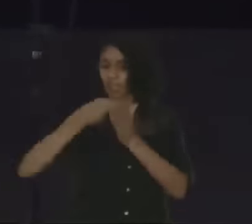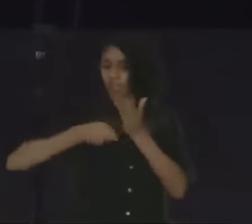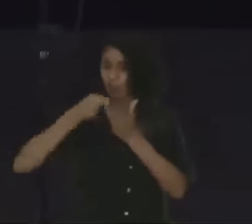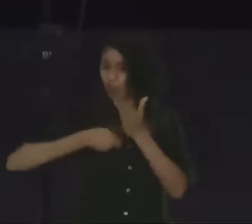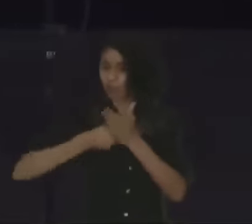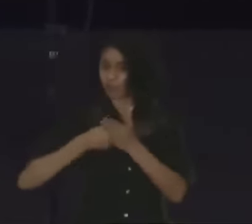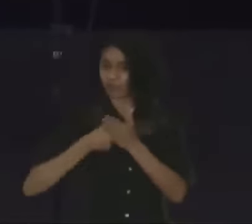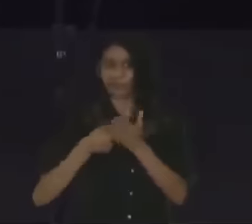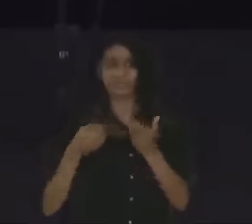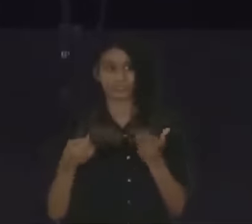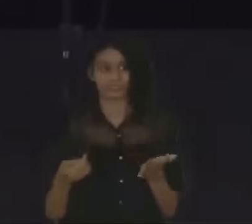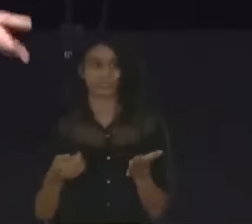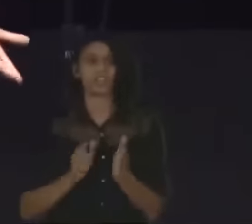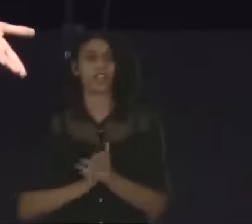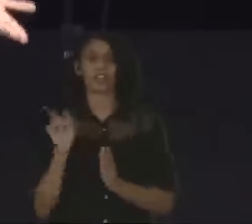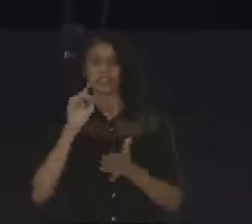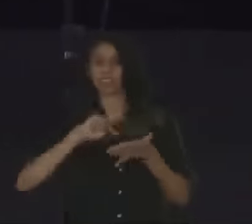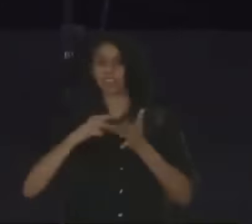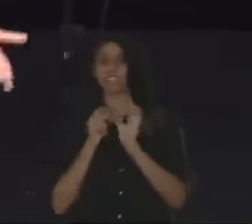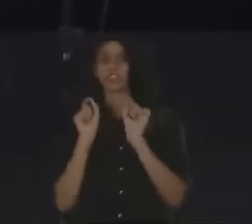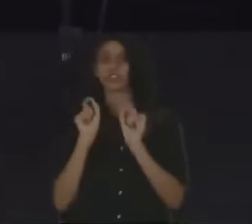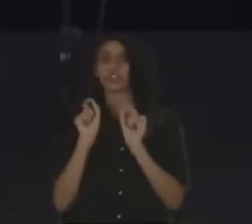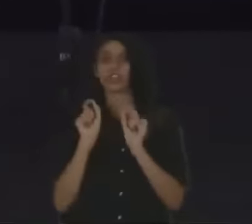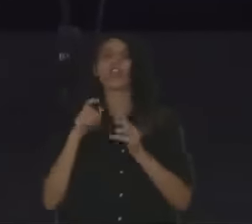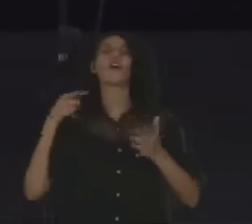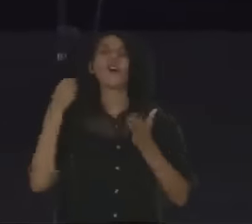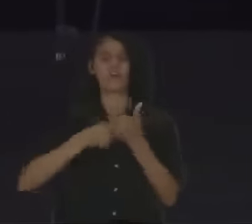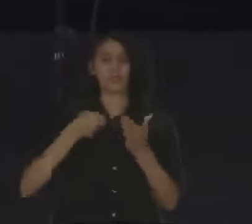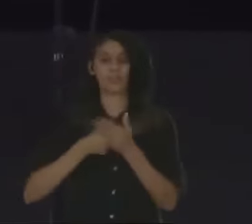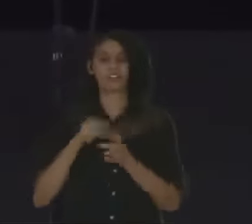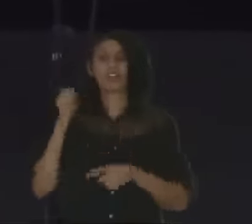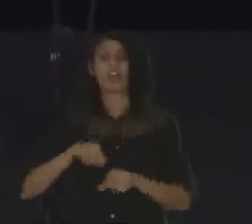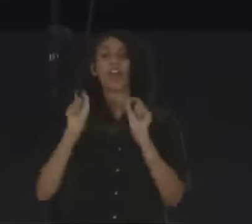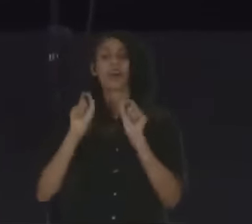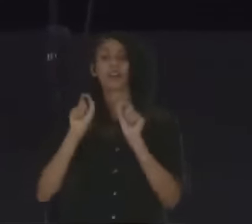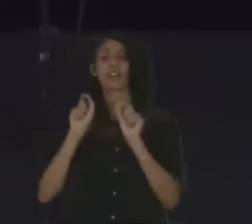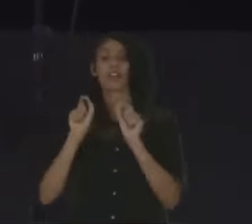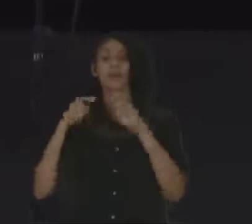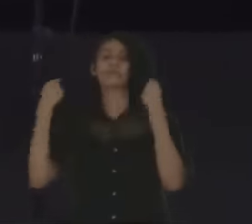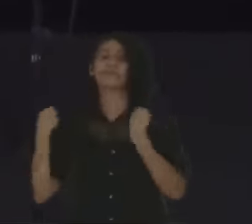gente não é sobre é sobremesa